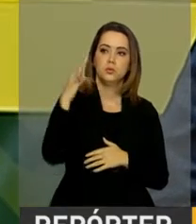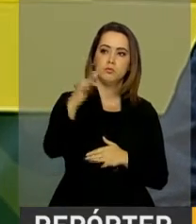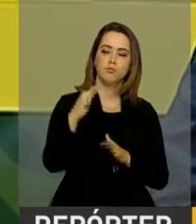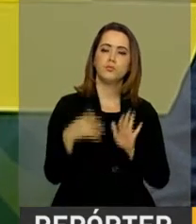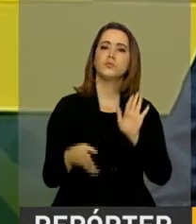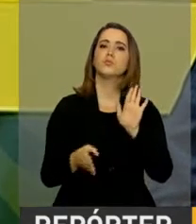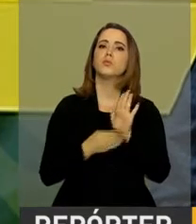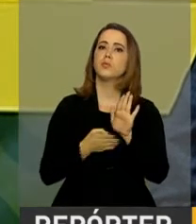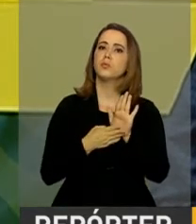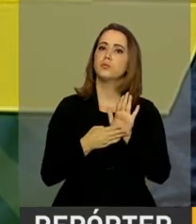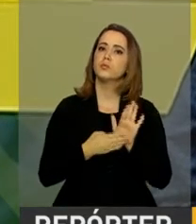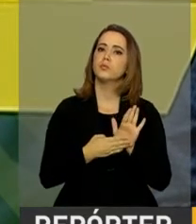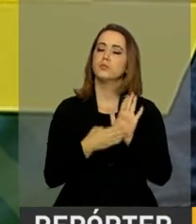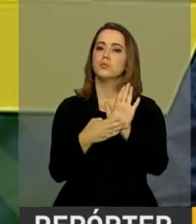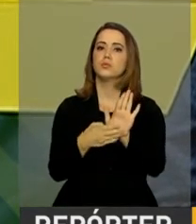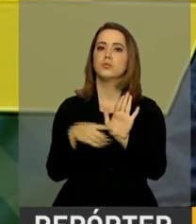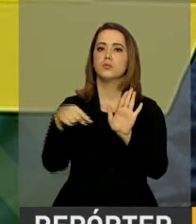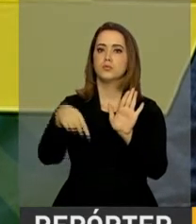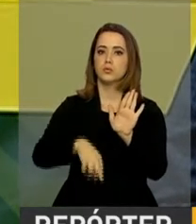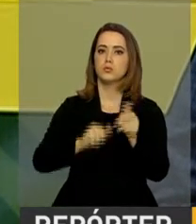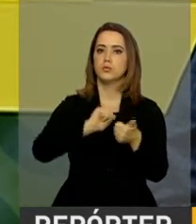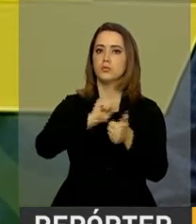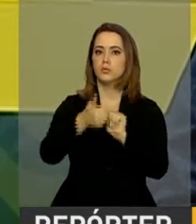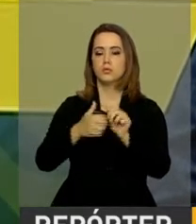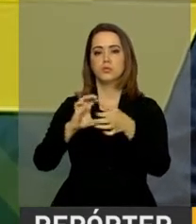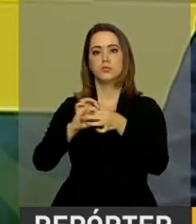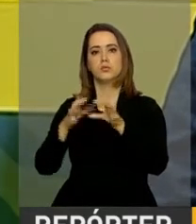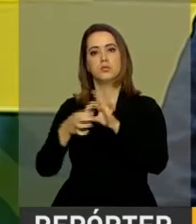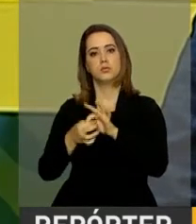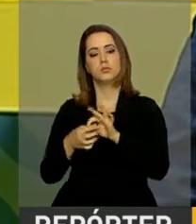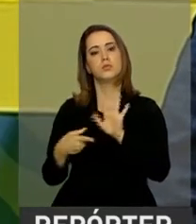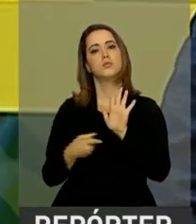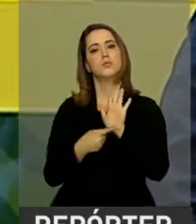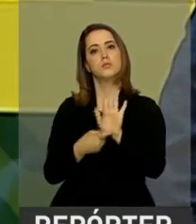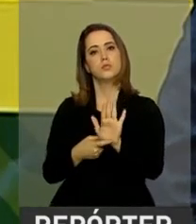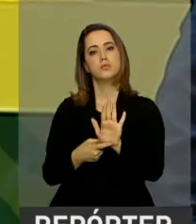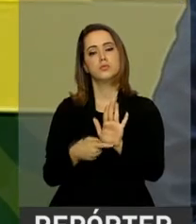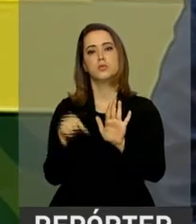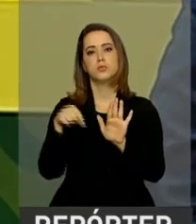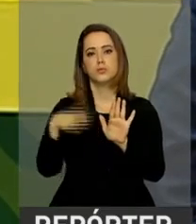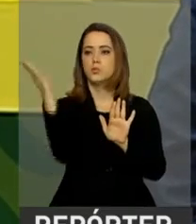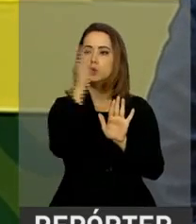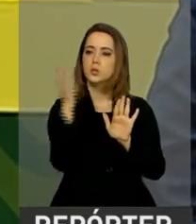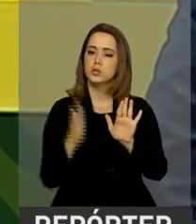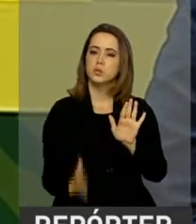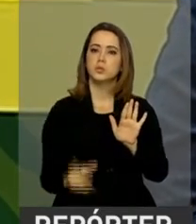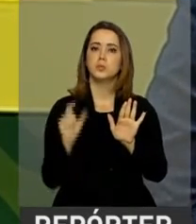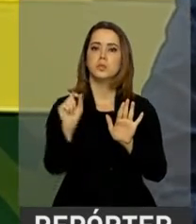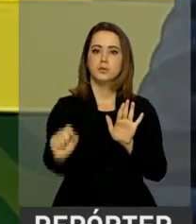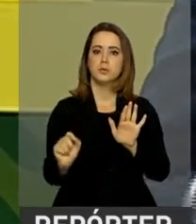ilustrar essa edição dos Jogos Olímpicos e mostrando um pouco do Brasil